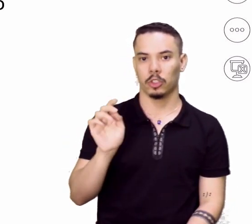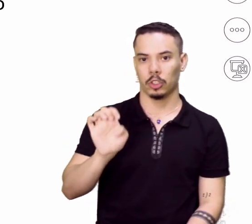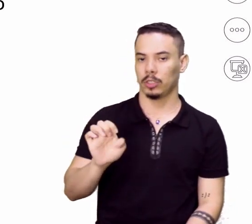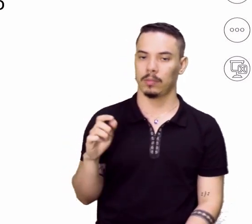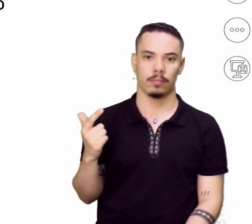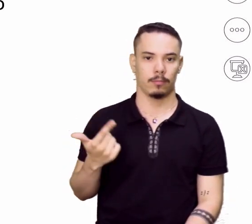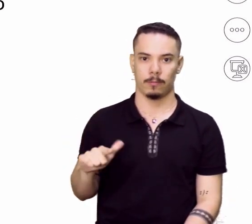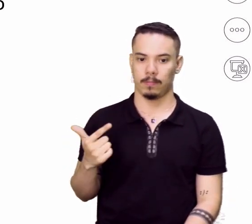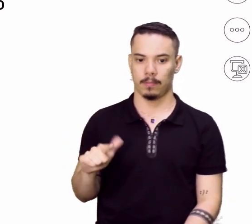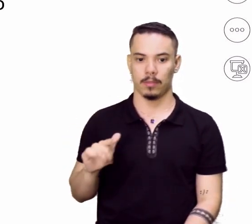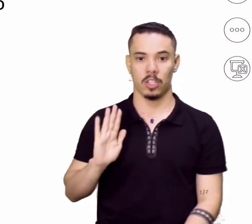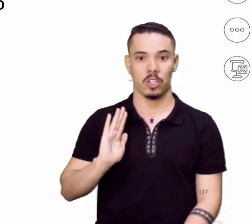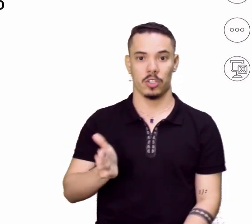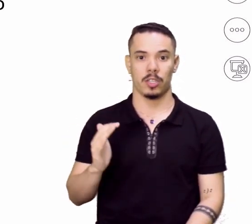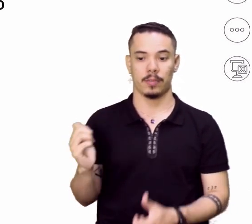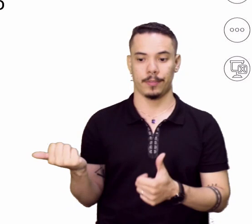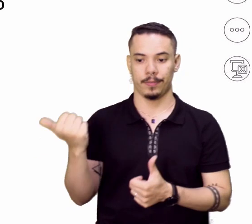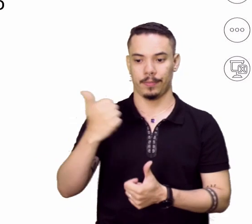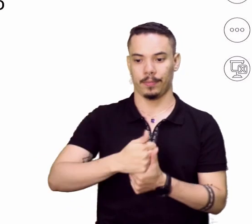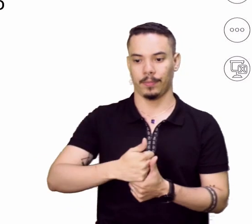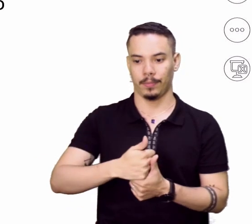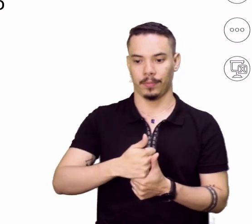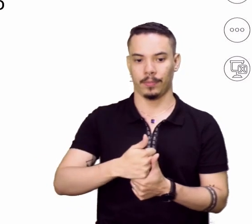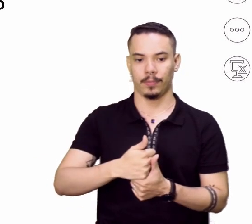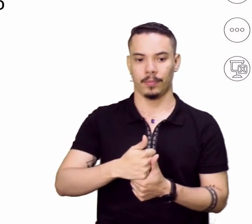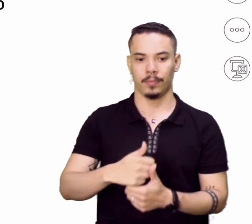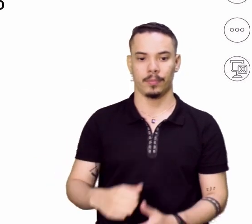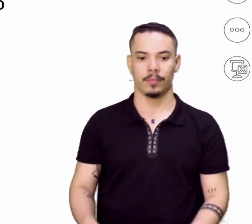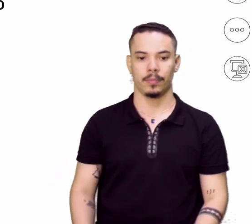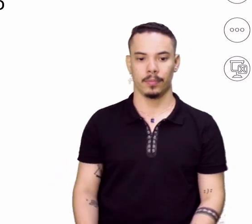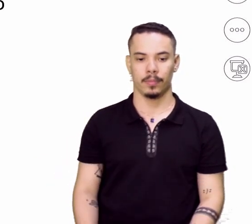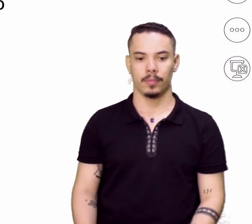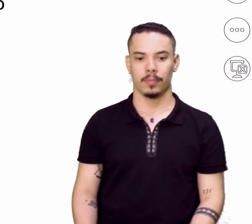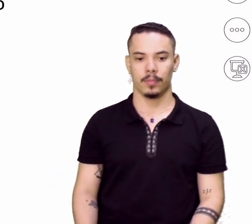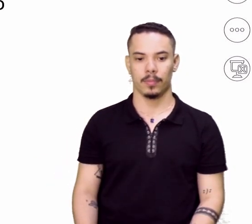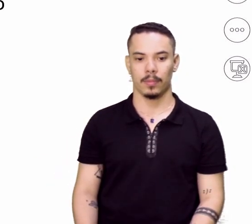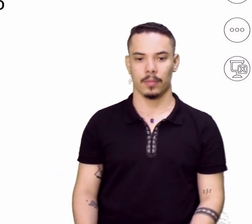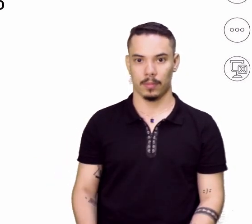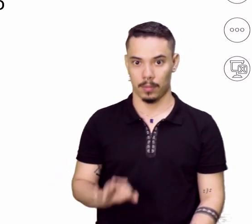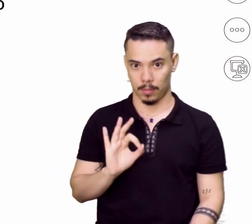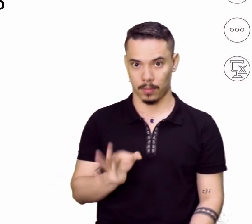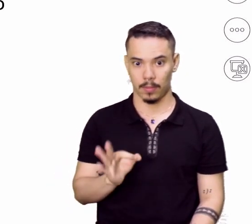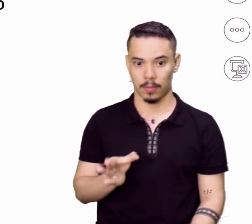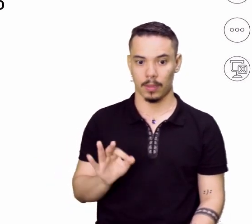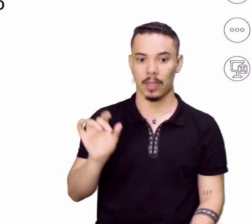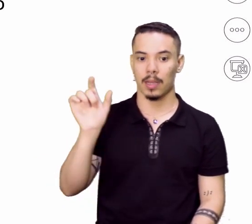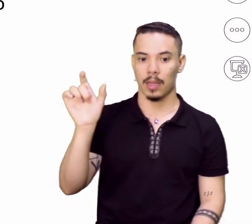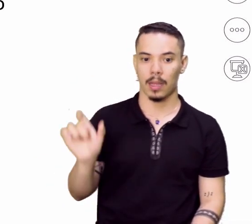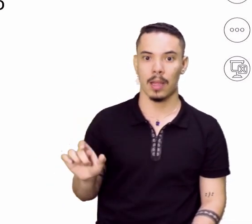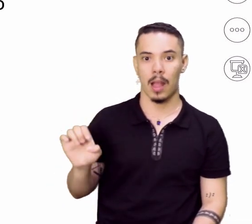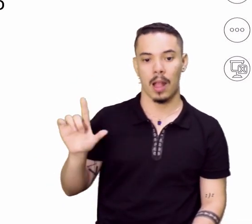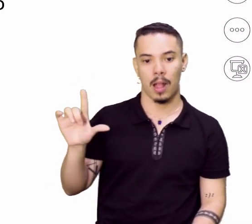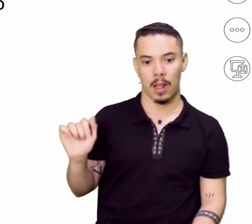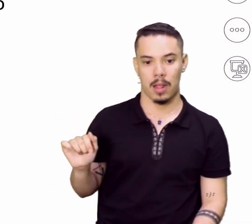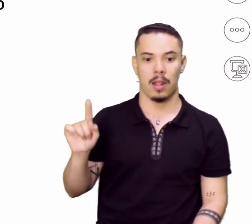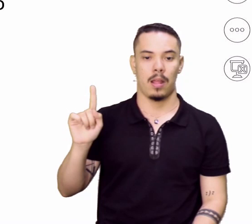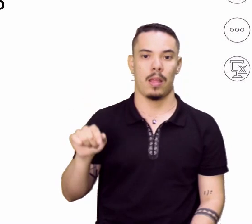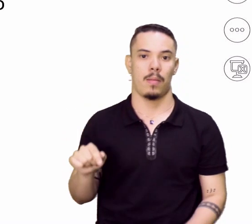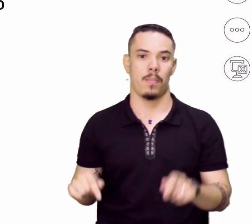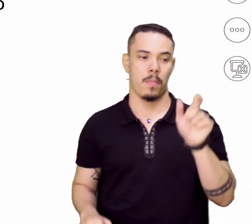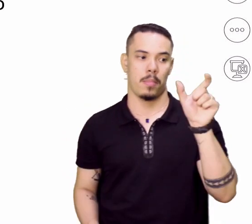aqui. Ele foi substituído pela palavra the person. Porque she é ela e ela é uma